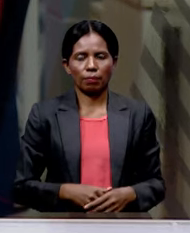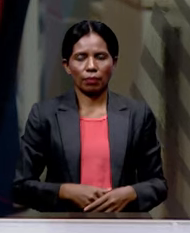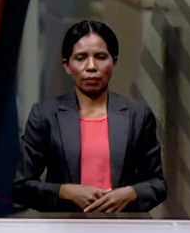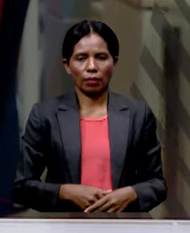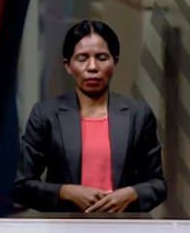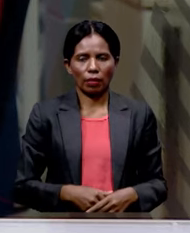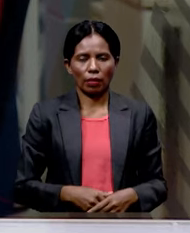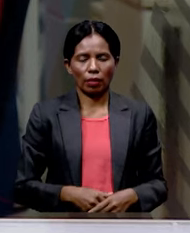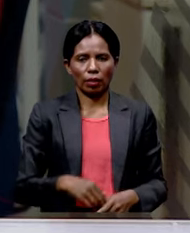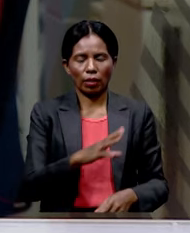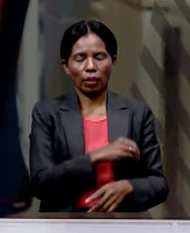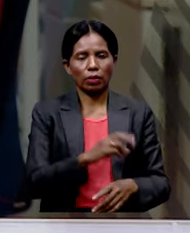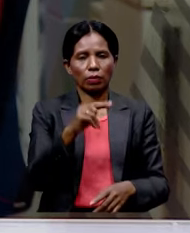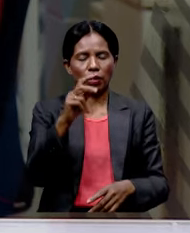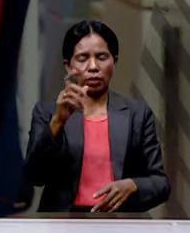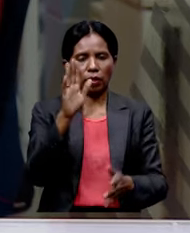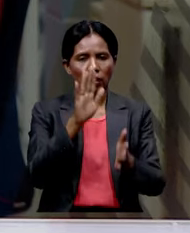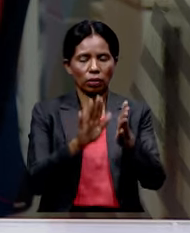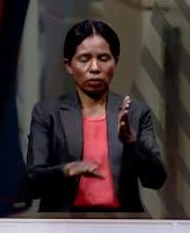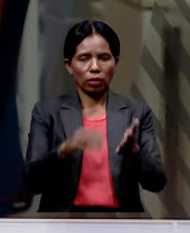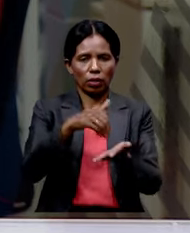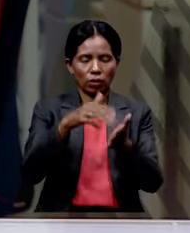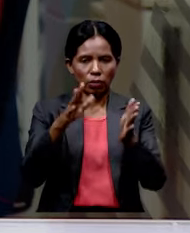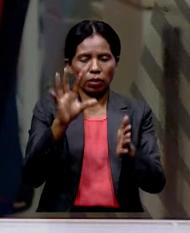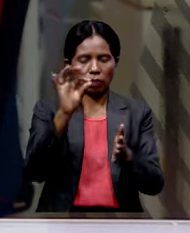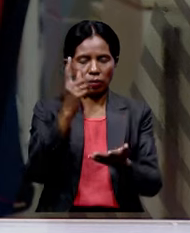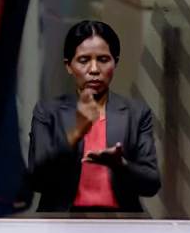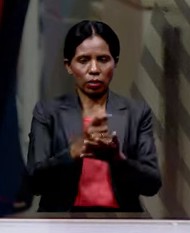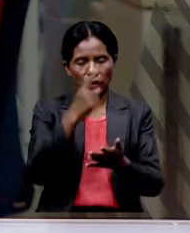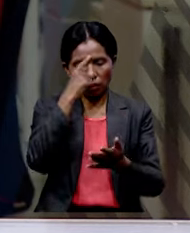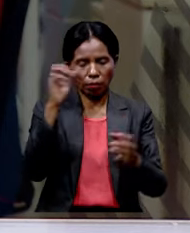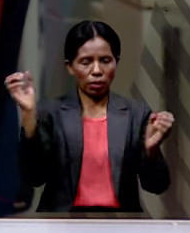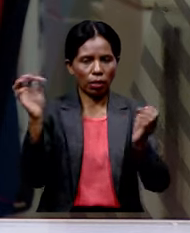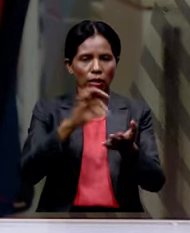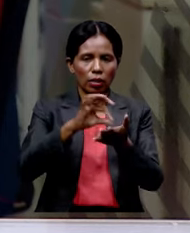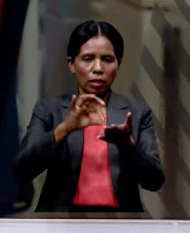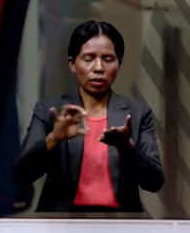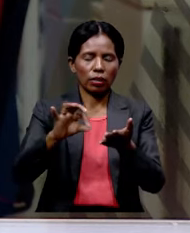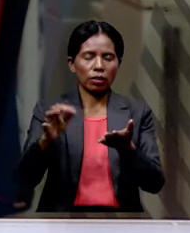PNT Eli se elimina durante Rijun Siaresin, tamba la halo reinscripción.